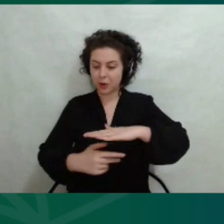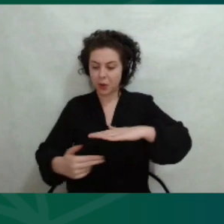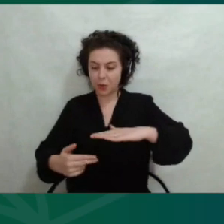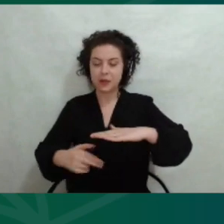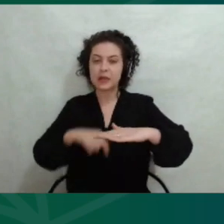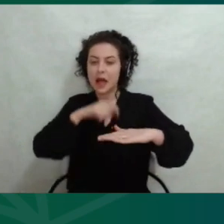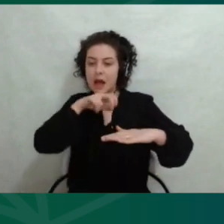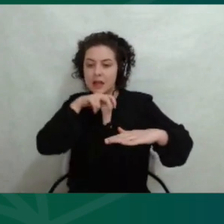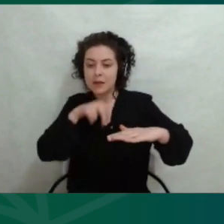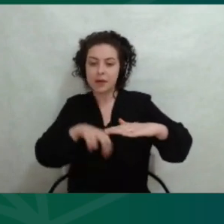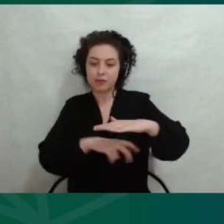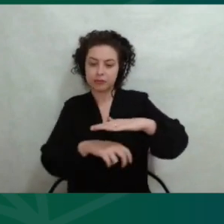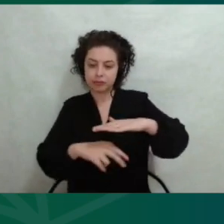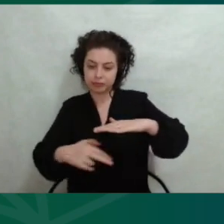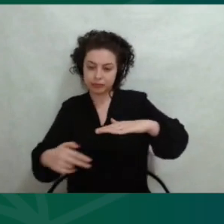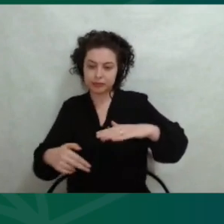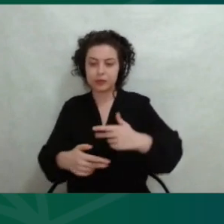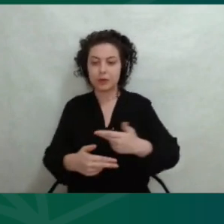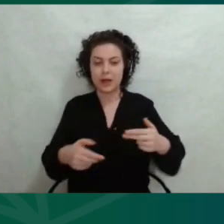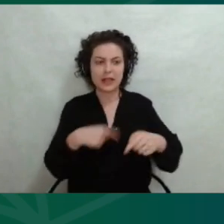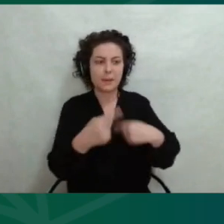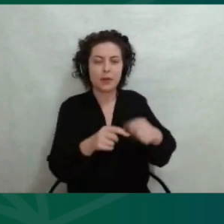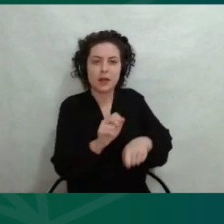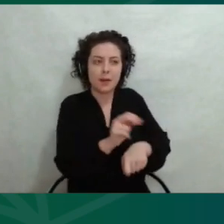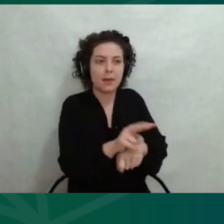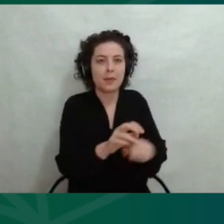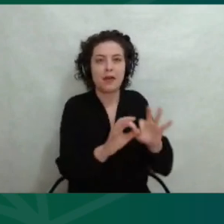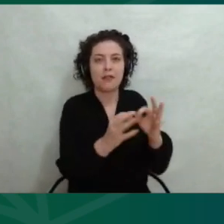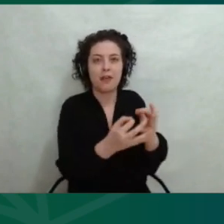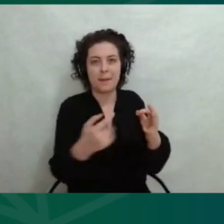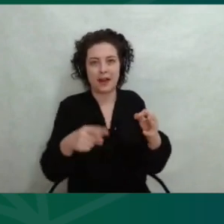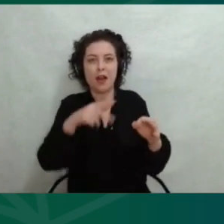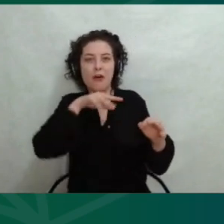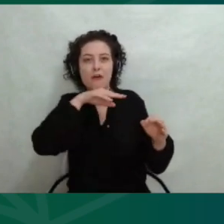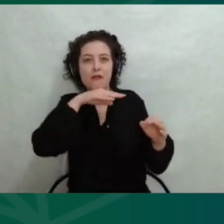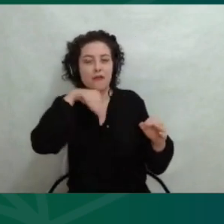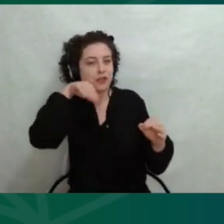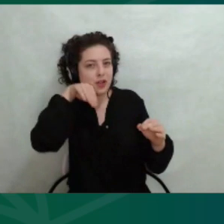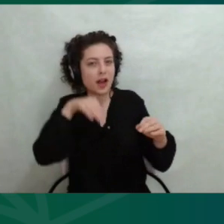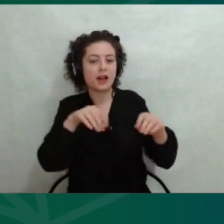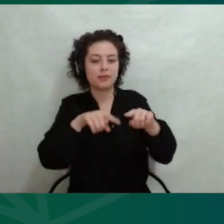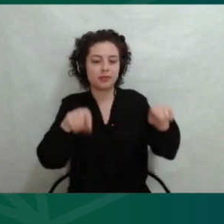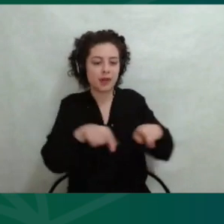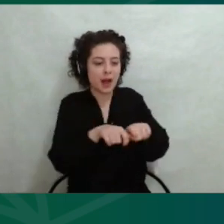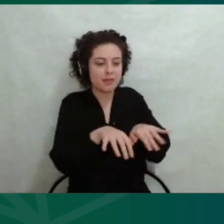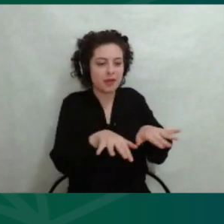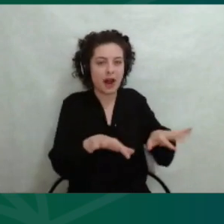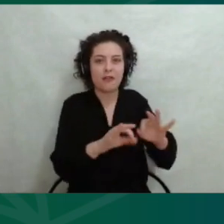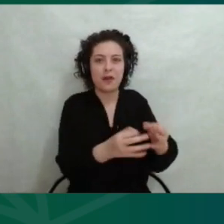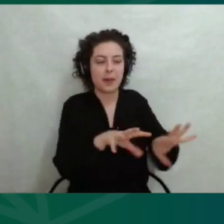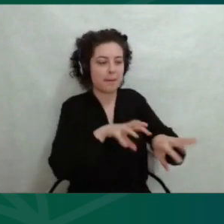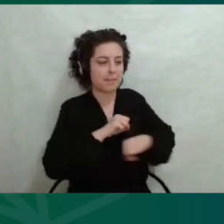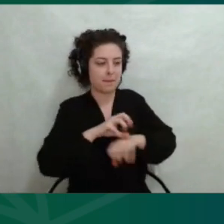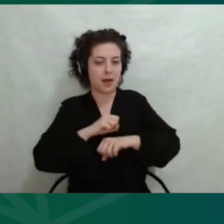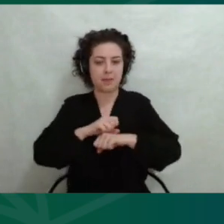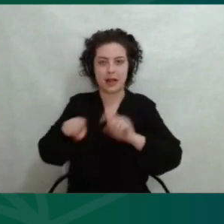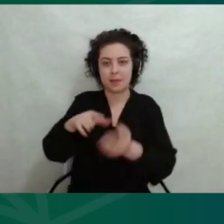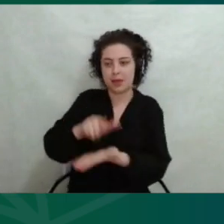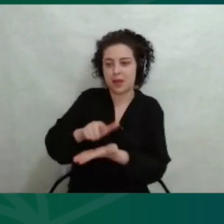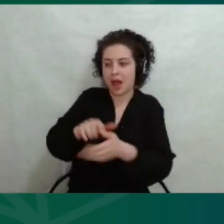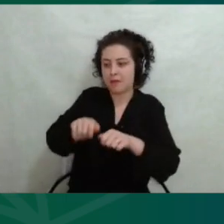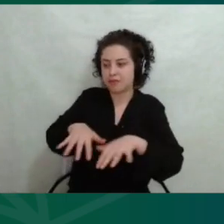começa a ser transmitido para os familiares desses trabalhadores, rapidamente se expande por toda a cidade de Wuhan, é uma